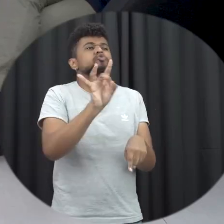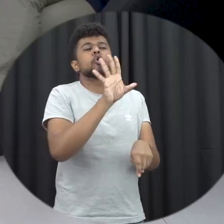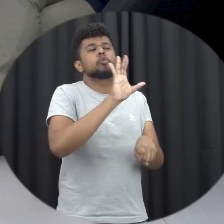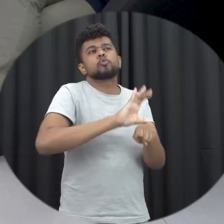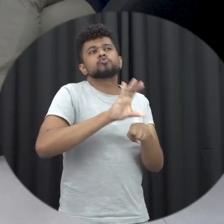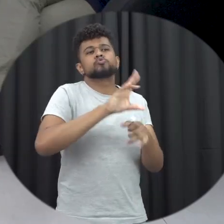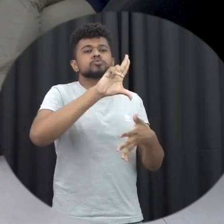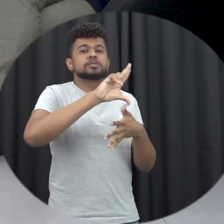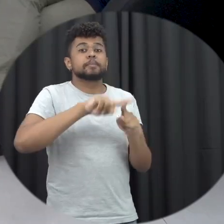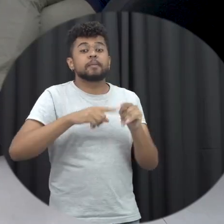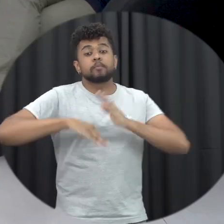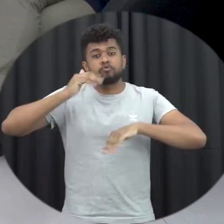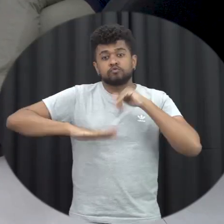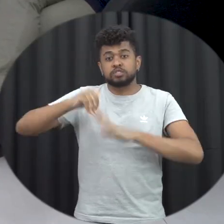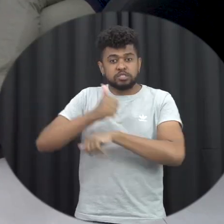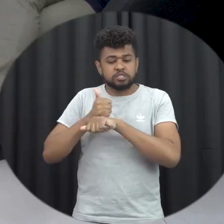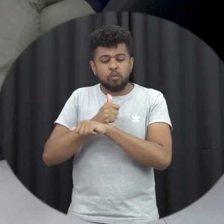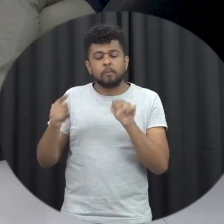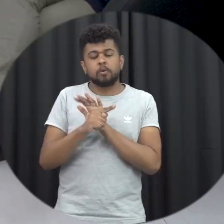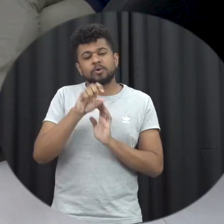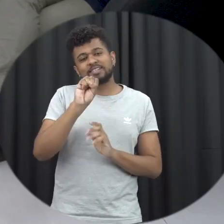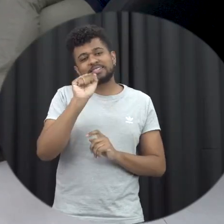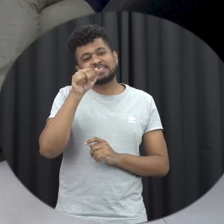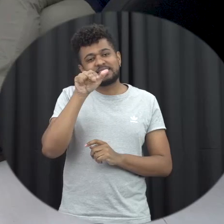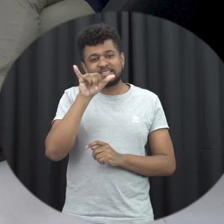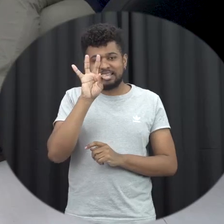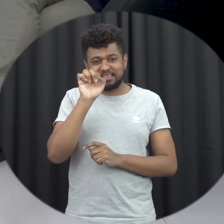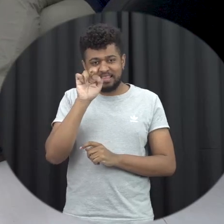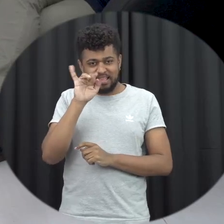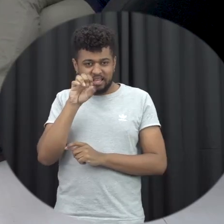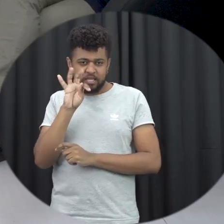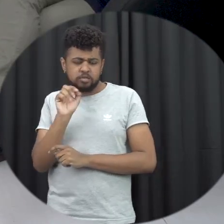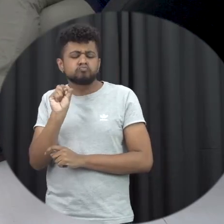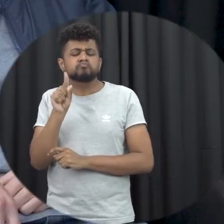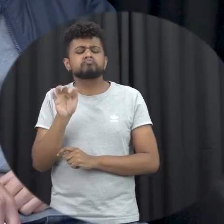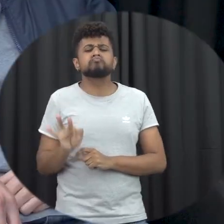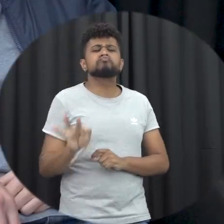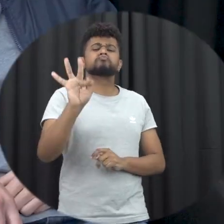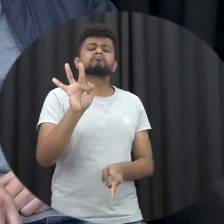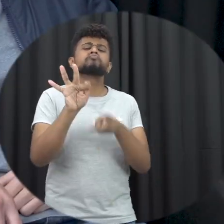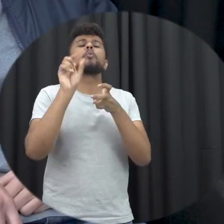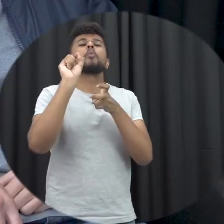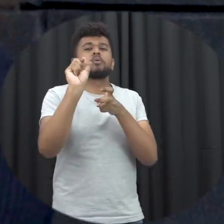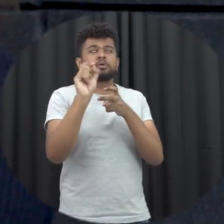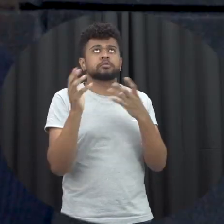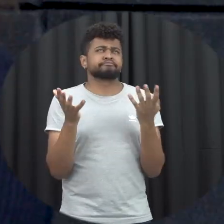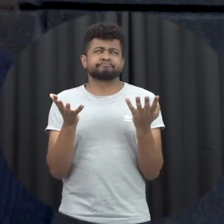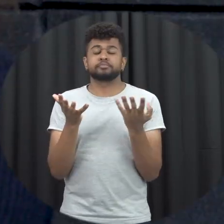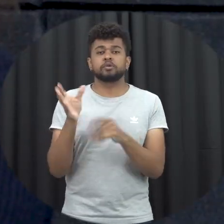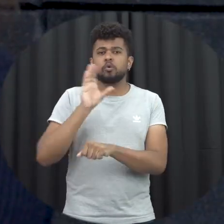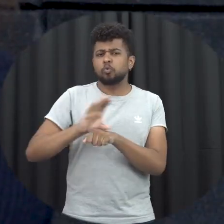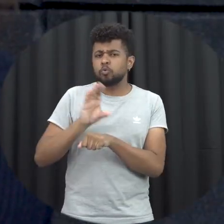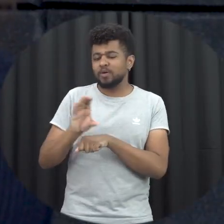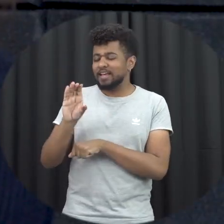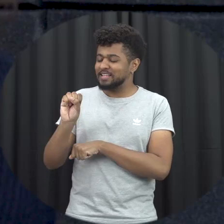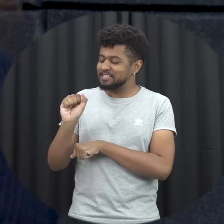curso da UNILA, mas da profissão mesmo de sanitarista? O que você vê daqui para frente para essa área? Bom, o